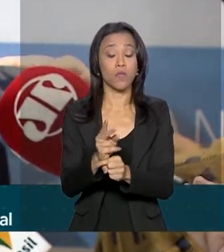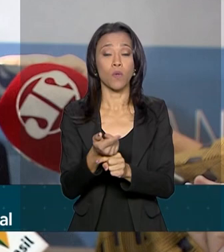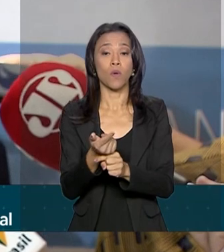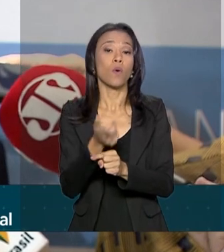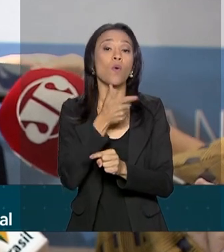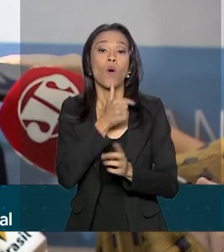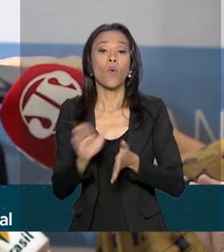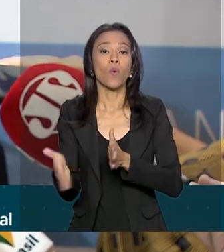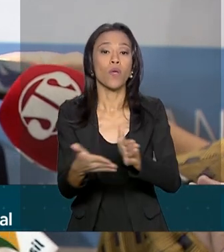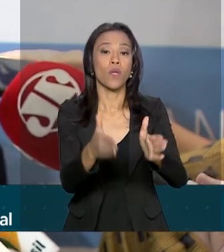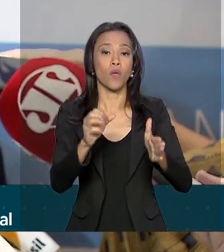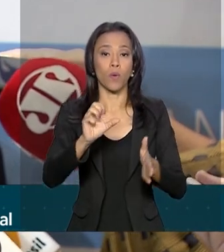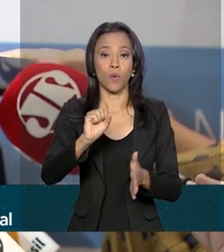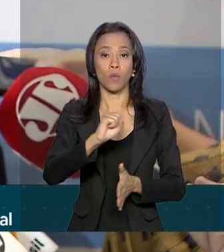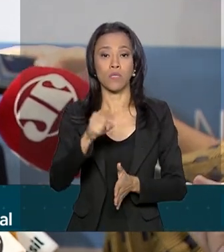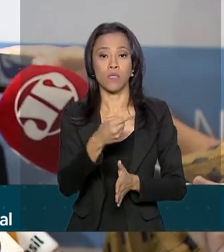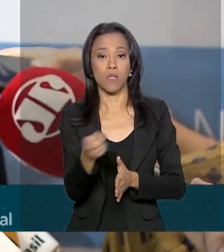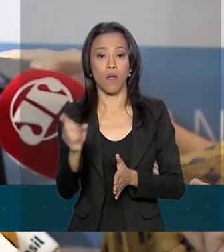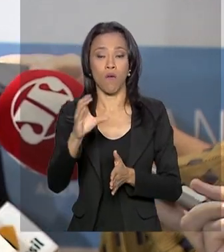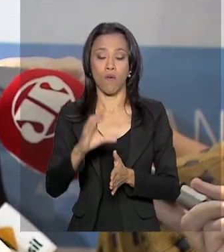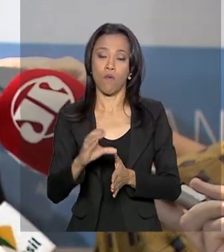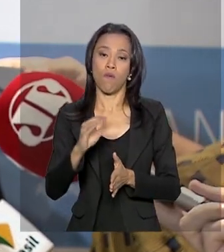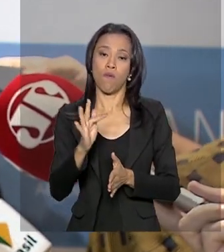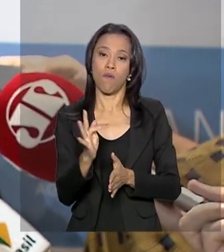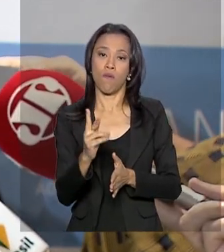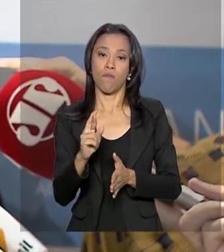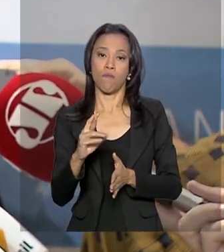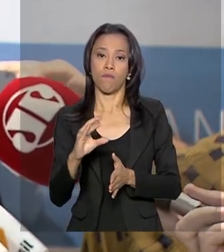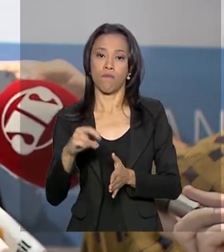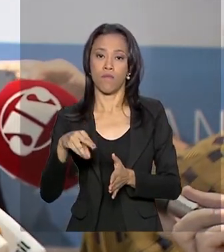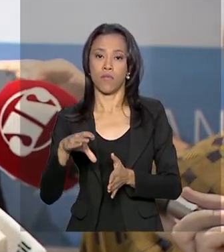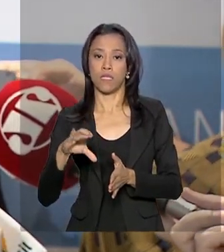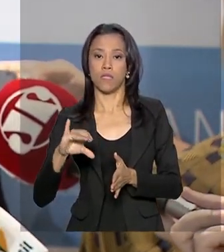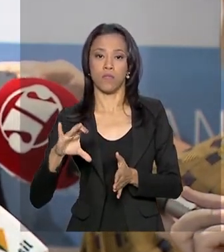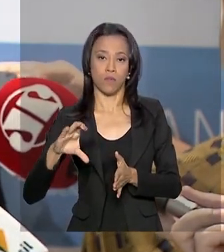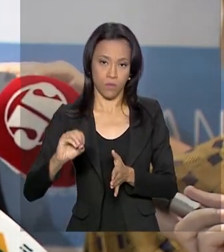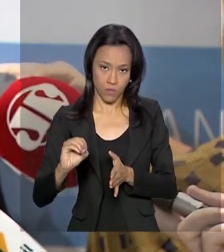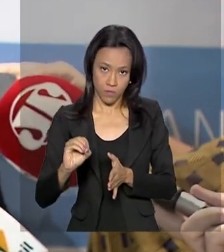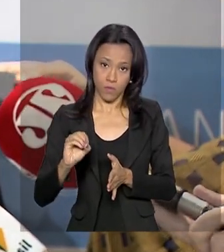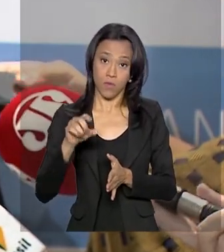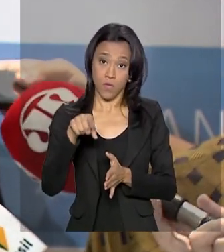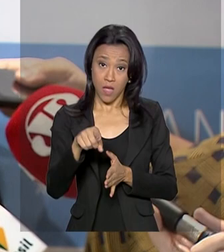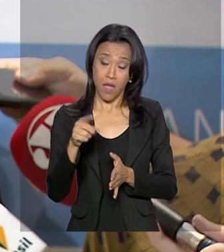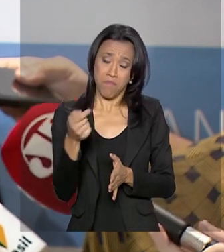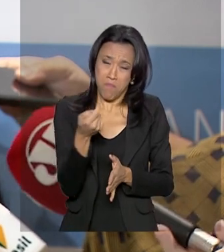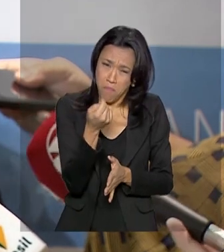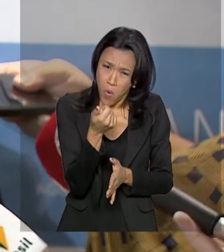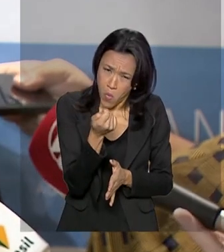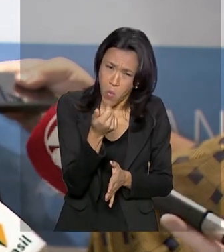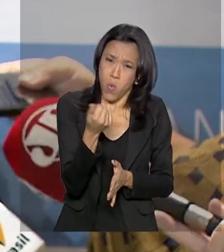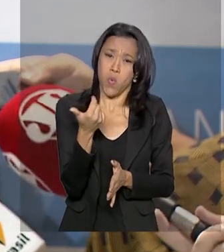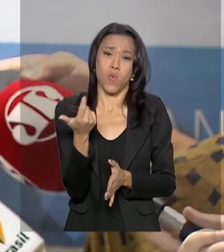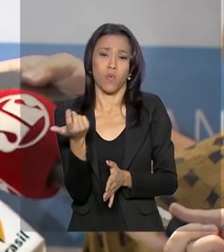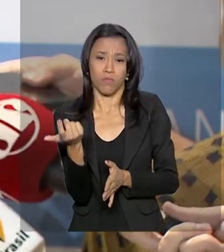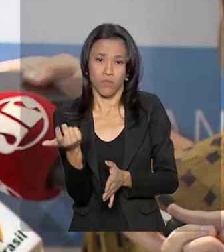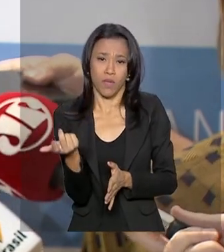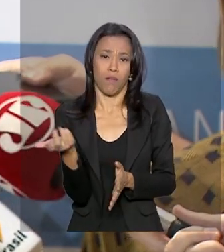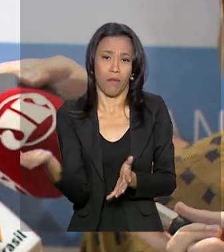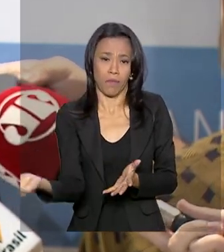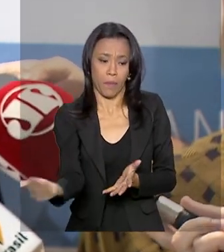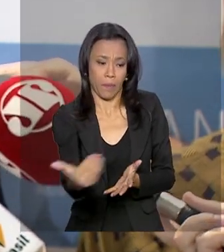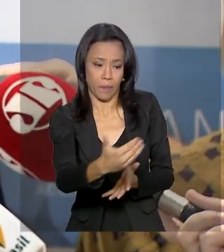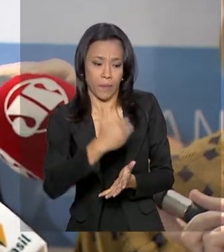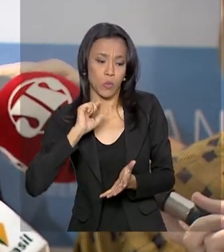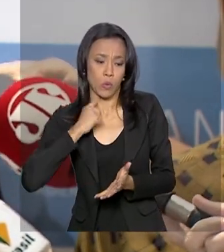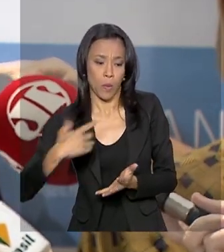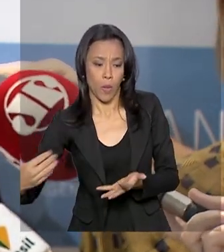locais protegendo eventual captação de água da o risco é é pequeno sentiu da captação mas governo